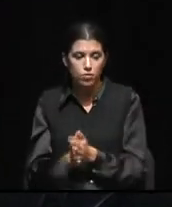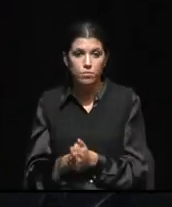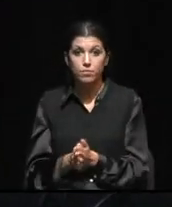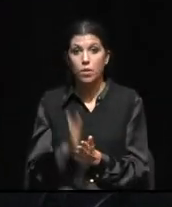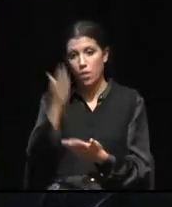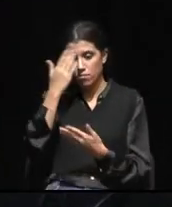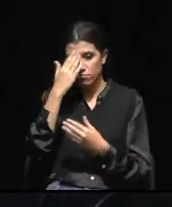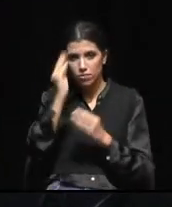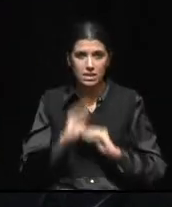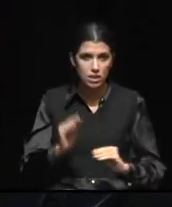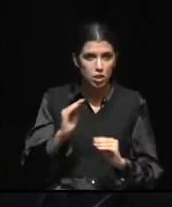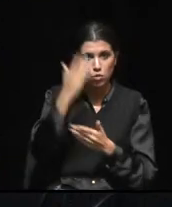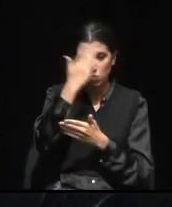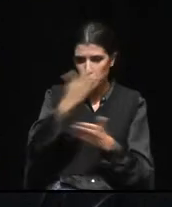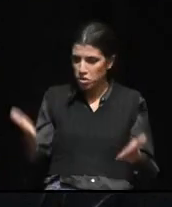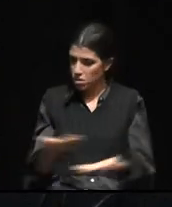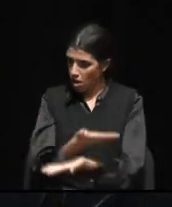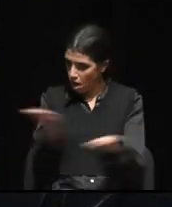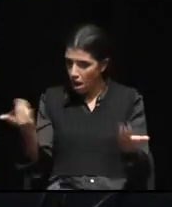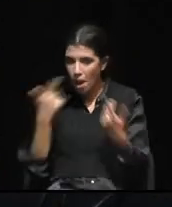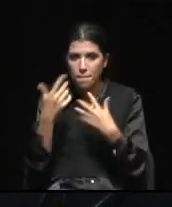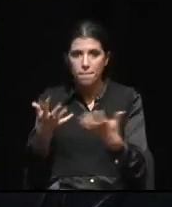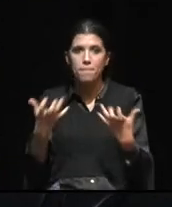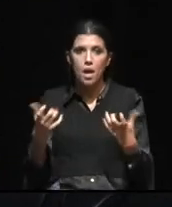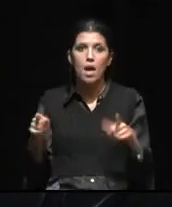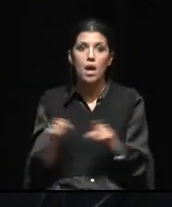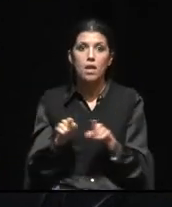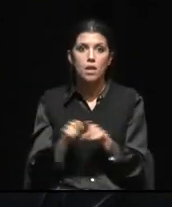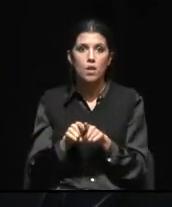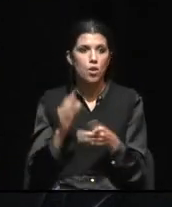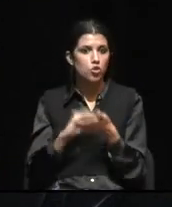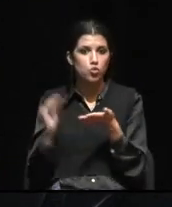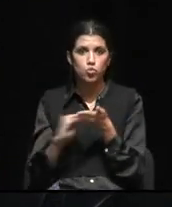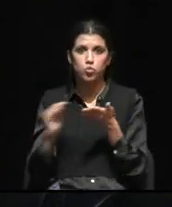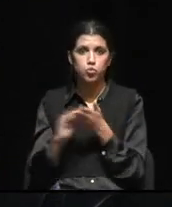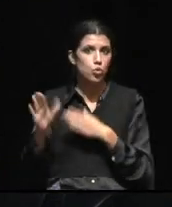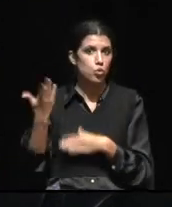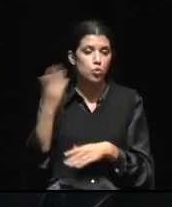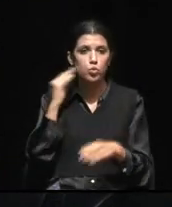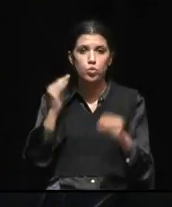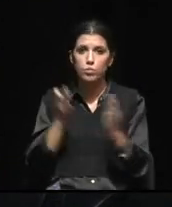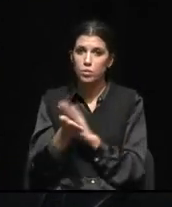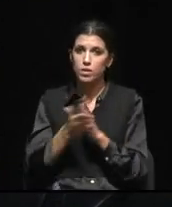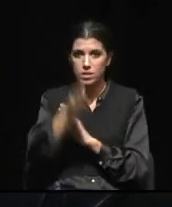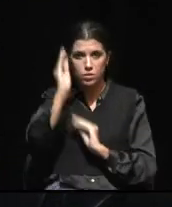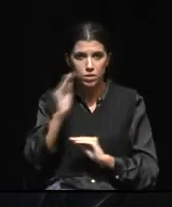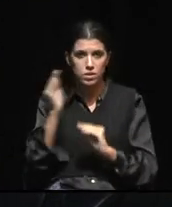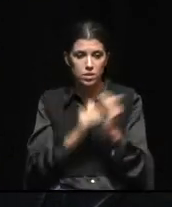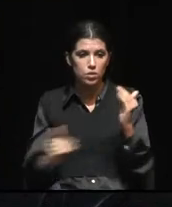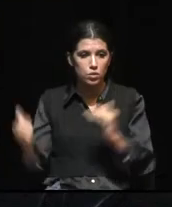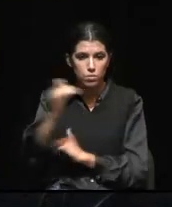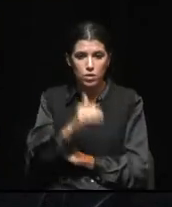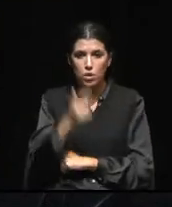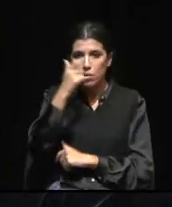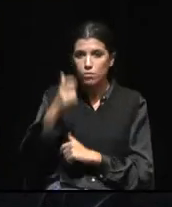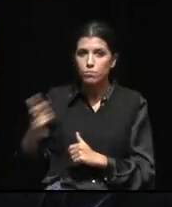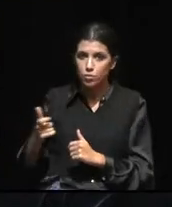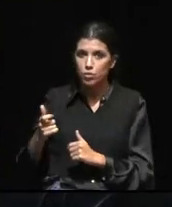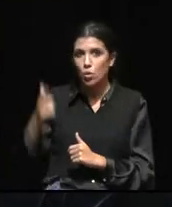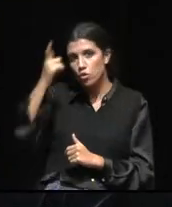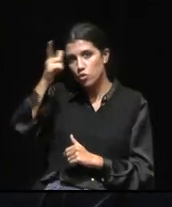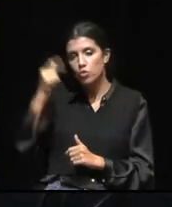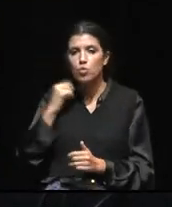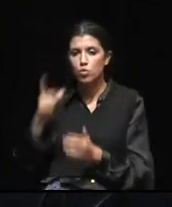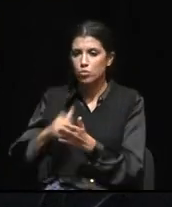democratização senhores deputados está à vista com o maior número de cpro de inscrições do ensino superior qual a maior porcentagem pessoas concluíram com